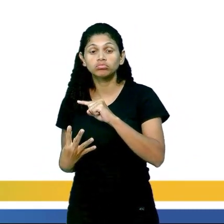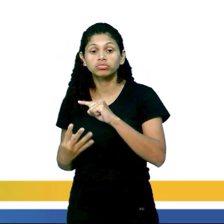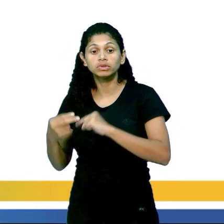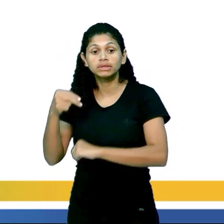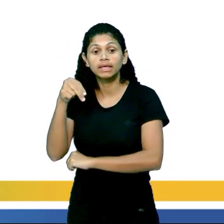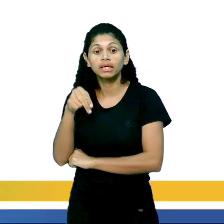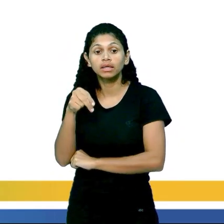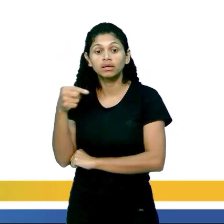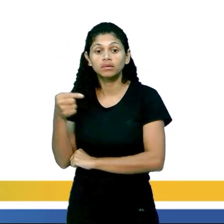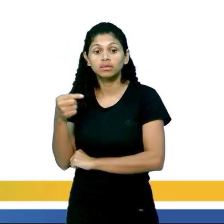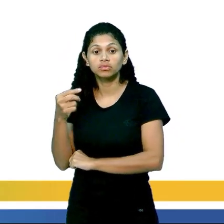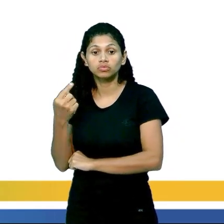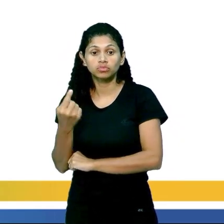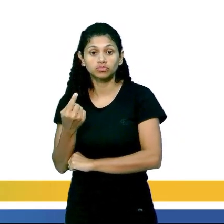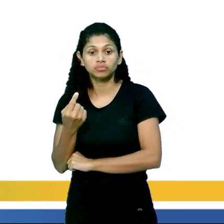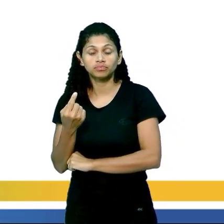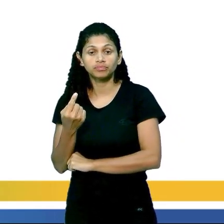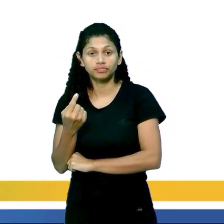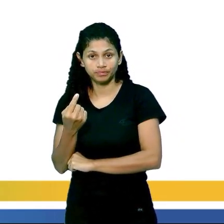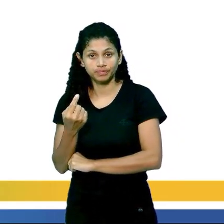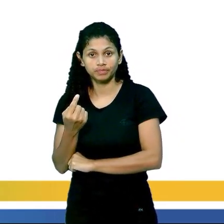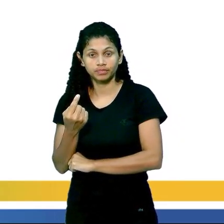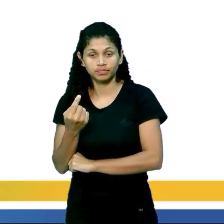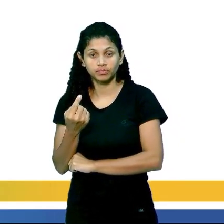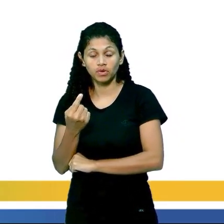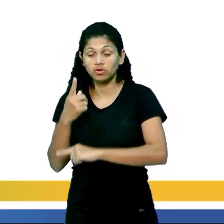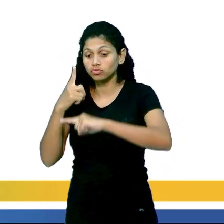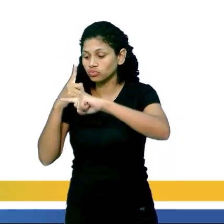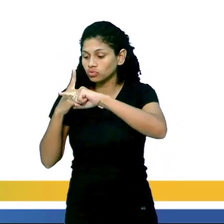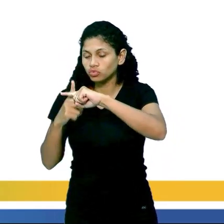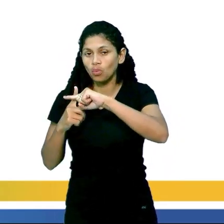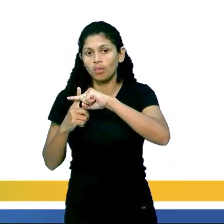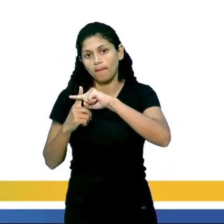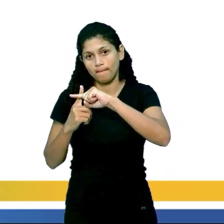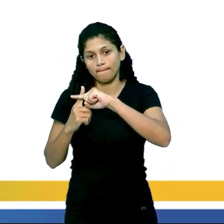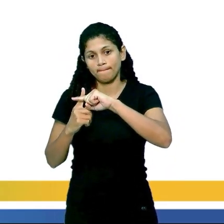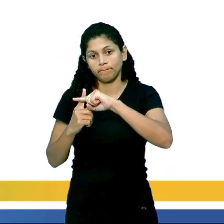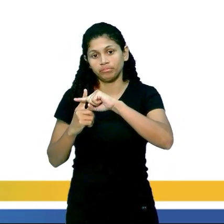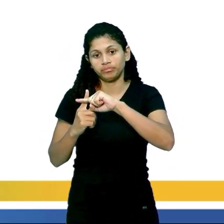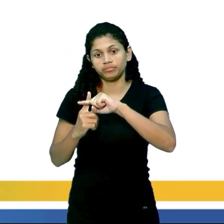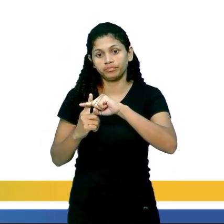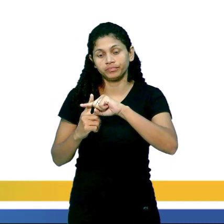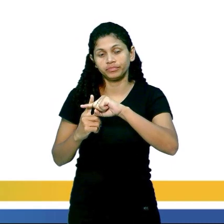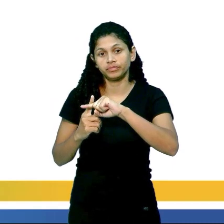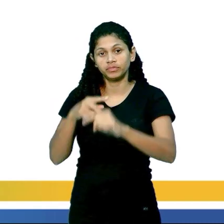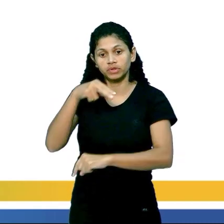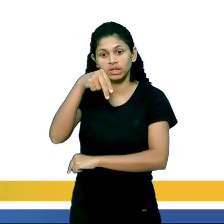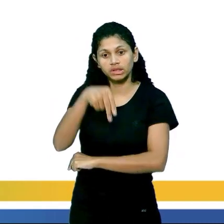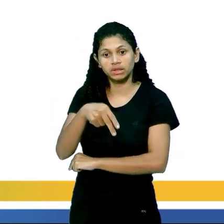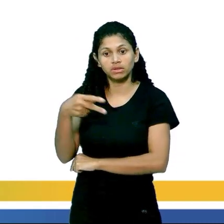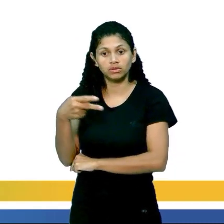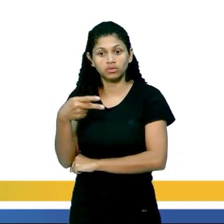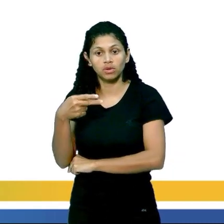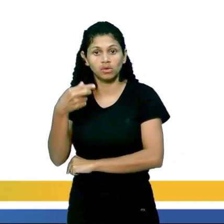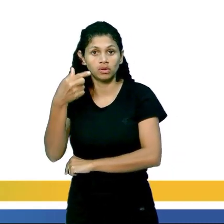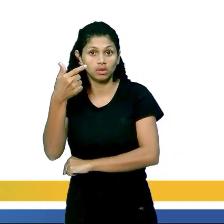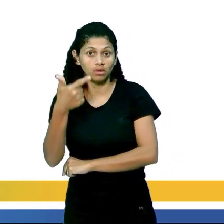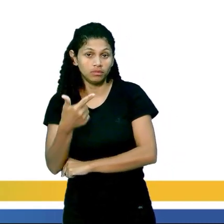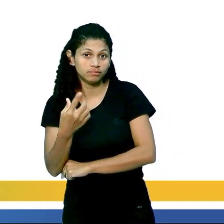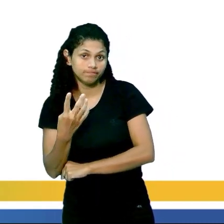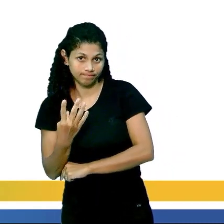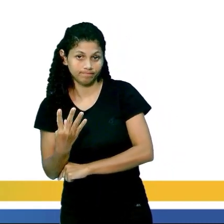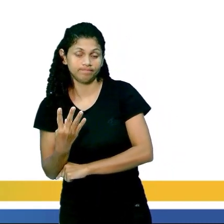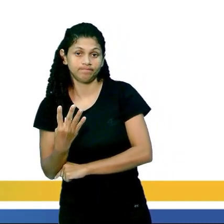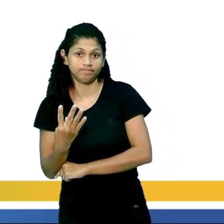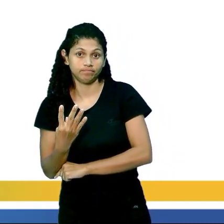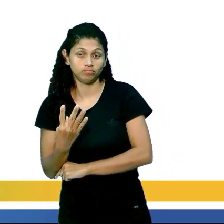temos, ele vai passar o 1 menos 1 somando e nós teremos N igual a 24. Poderia